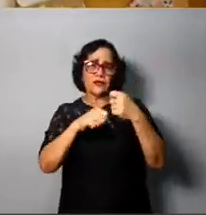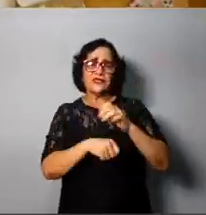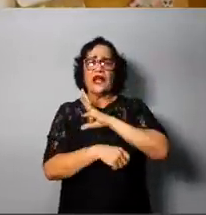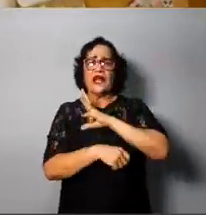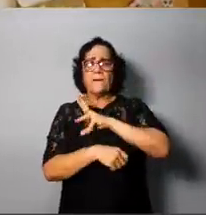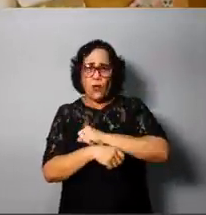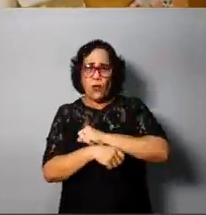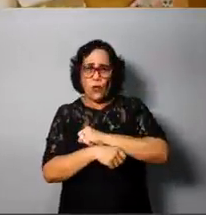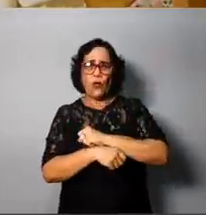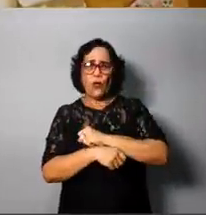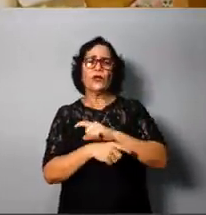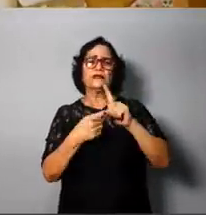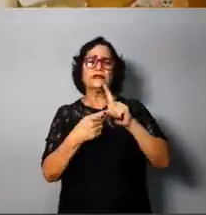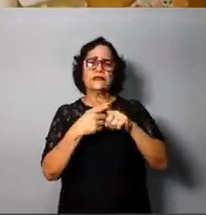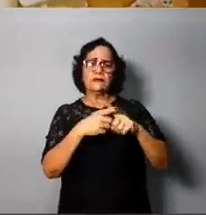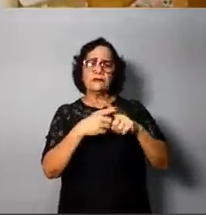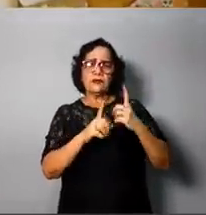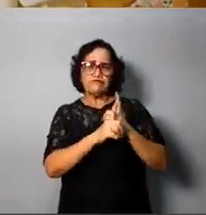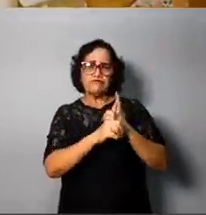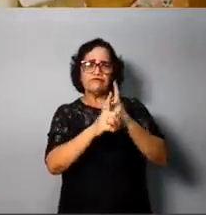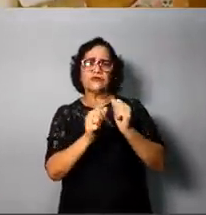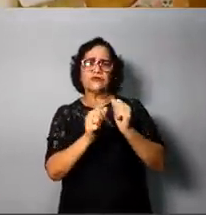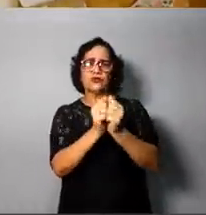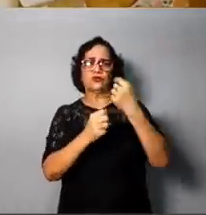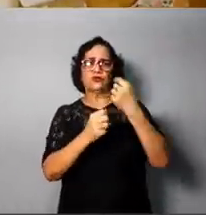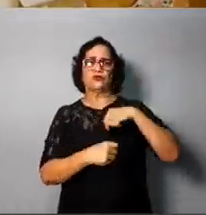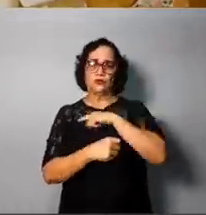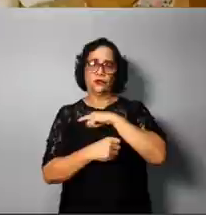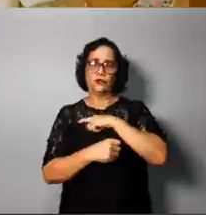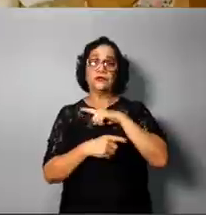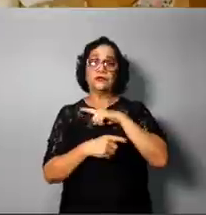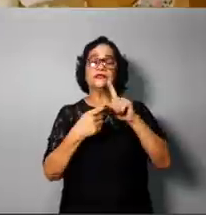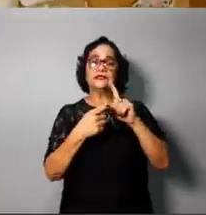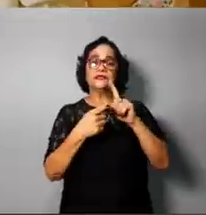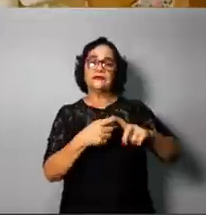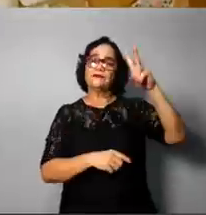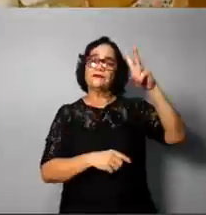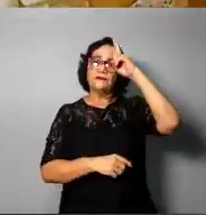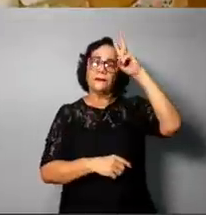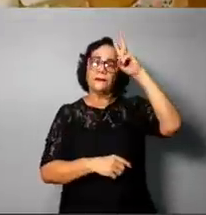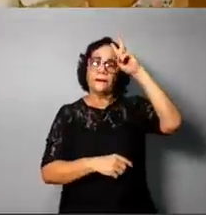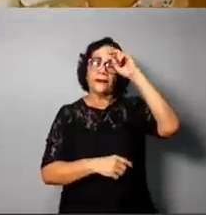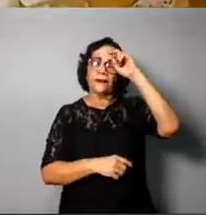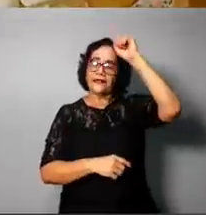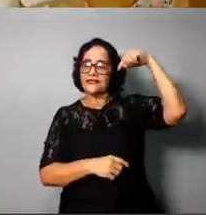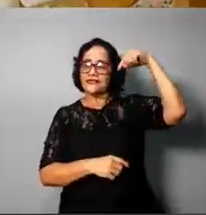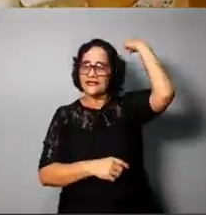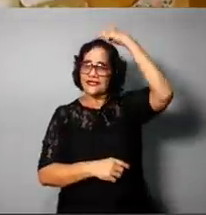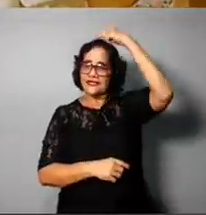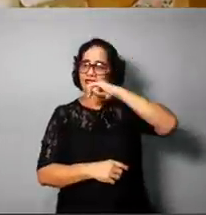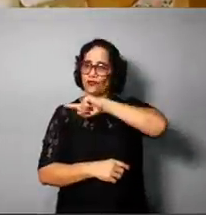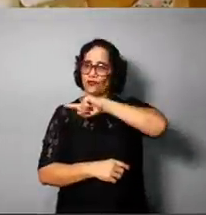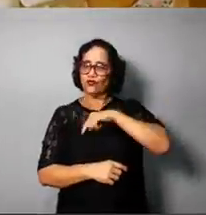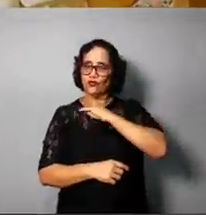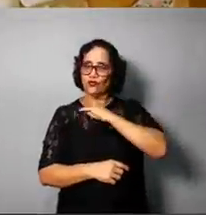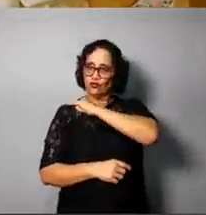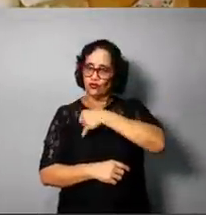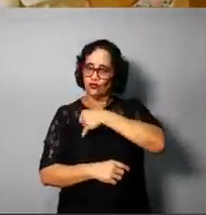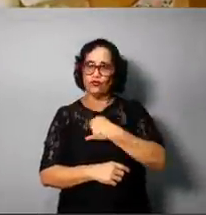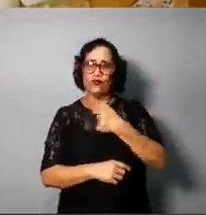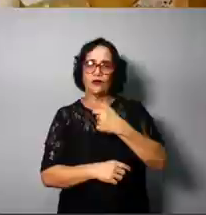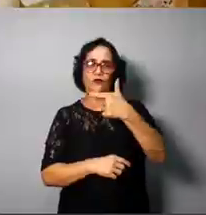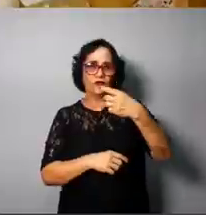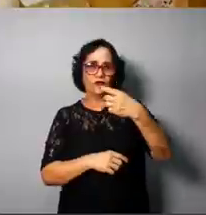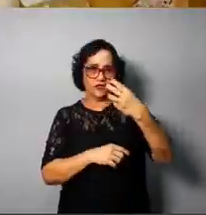mais acompanhadas por nós. E na memória de São João 23, o